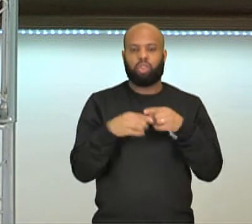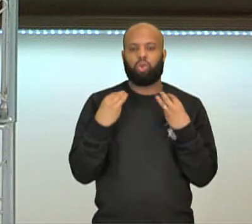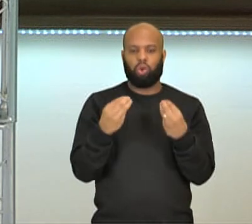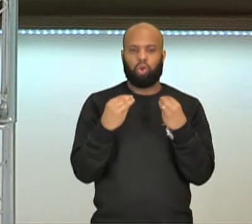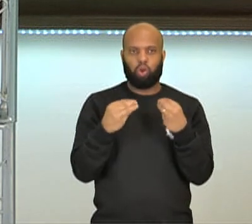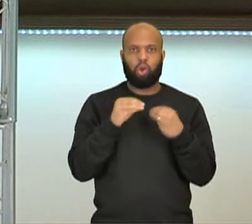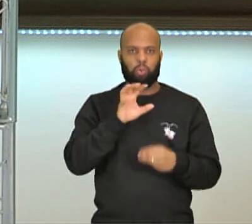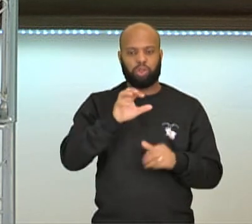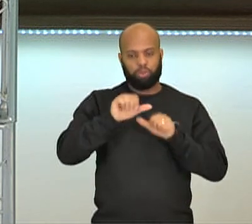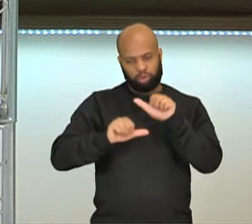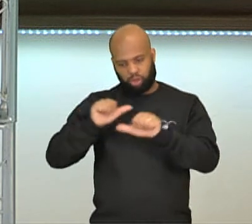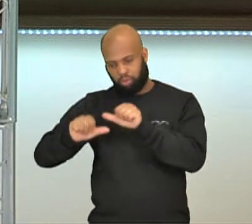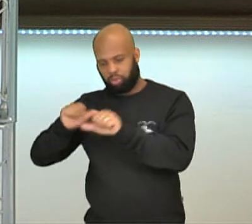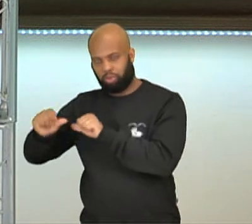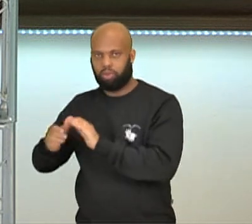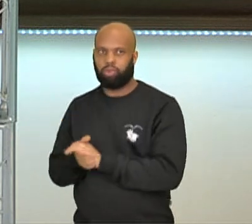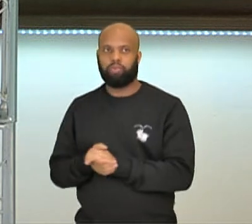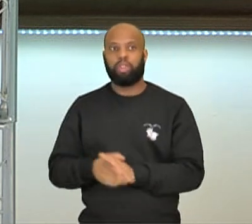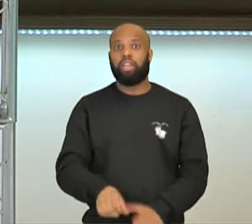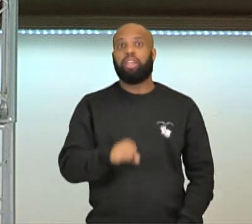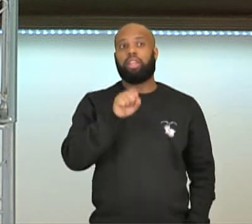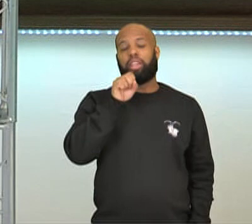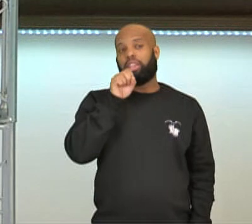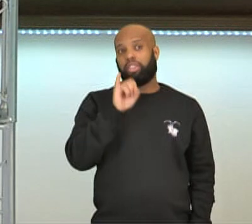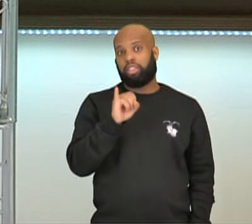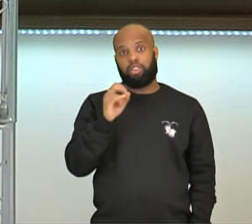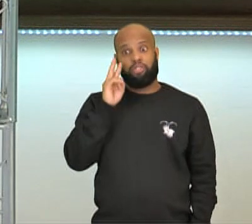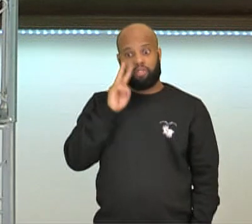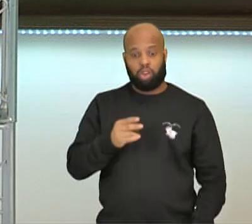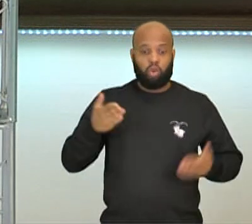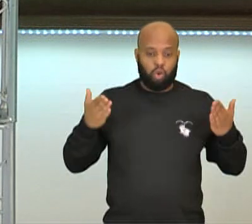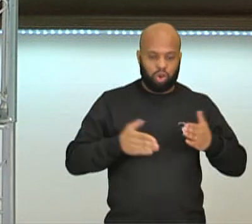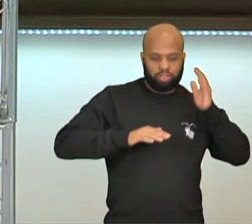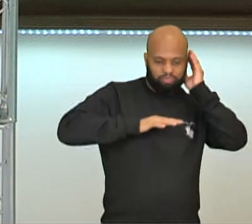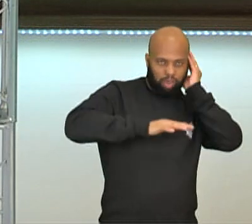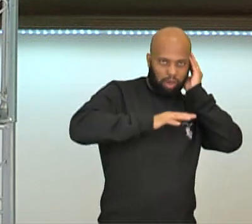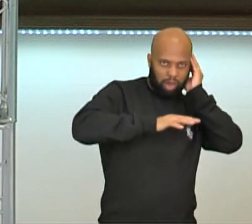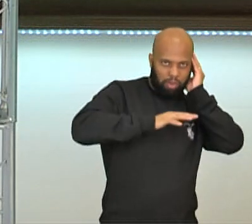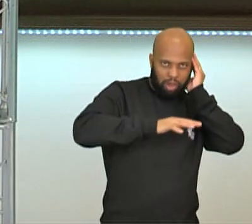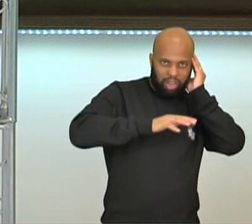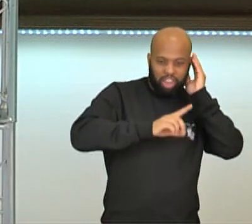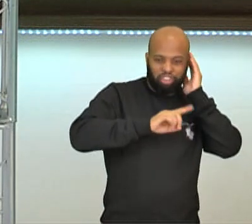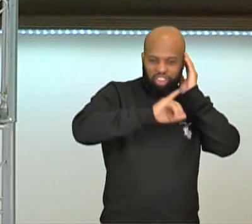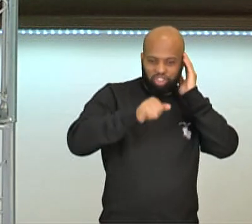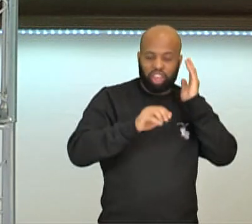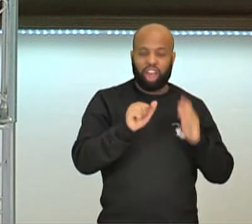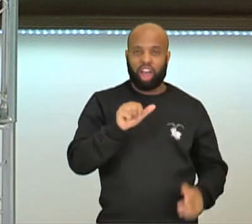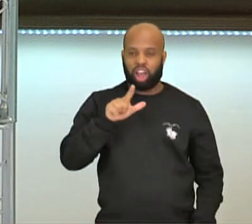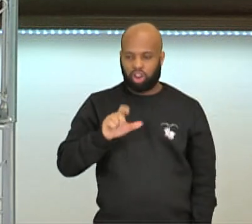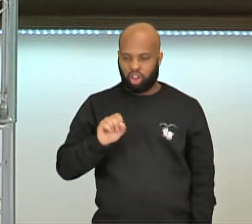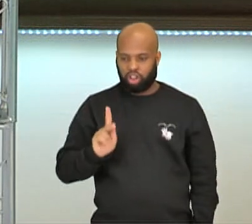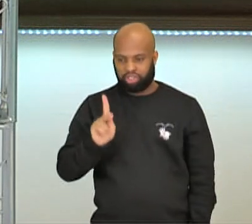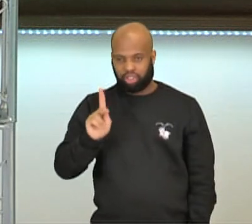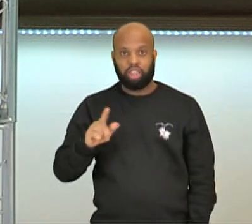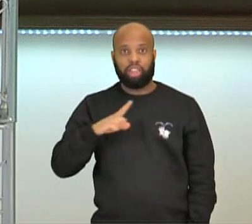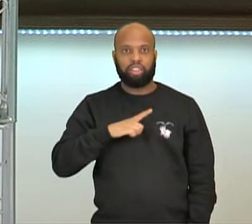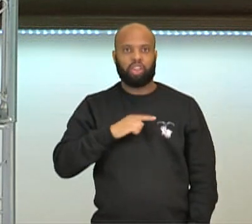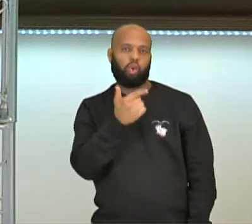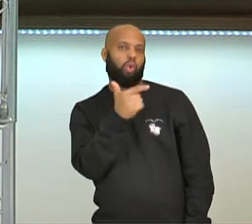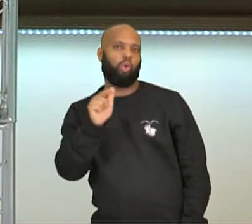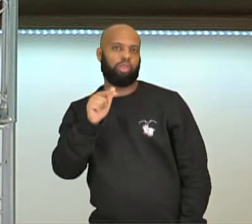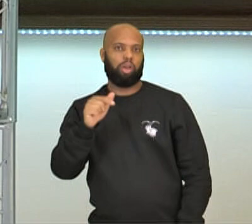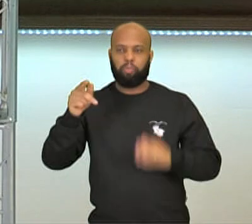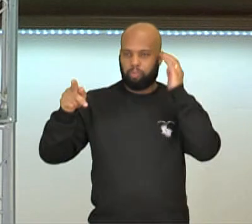como isso foi mudando. Se a gente pegar o Alok hoje e uma pessoa, né, com sua dança eletrônica, né, e